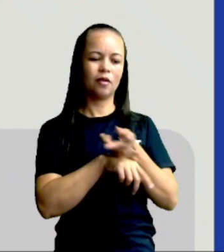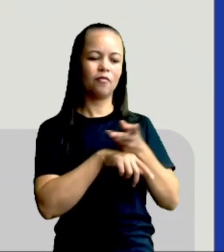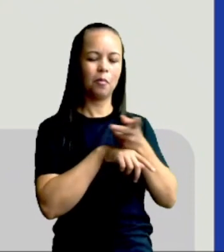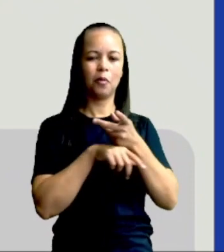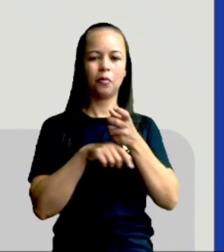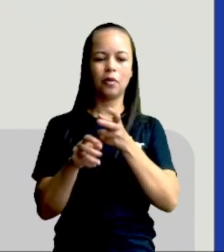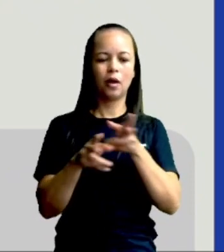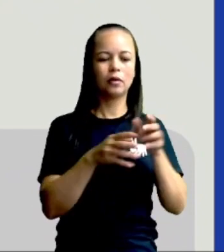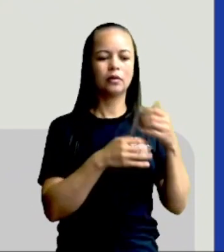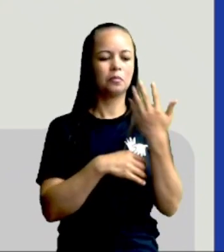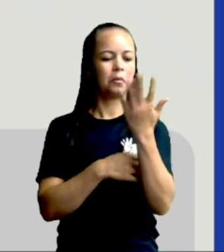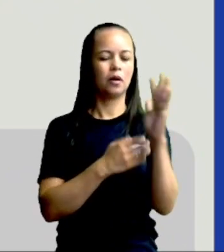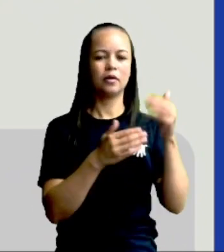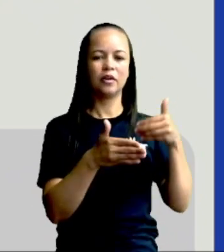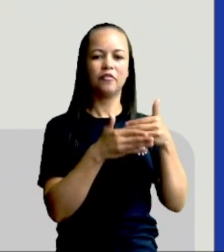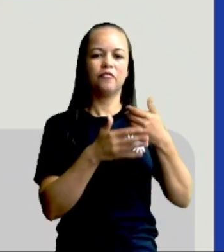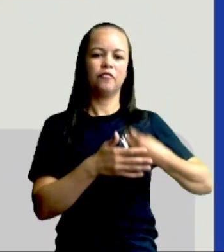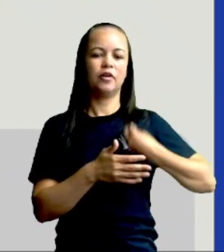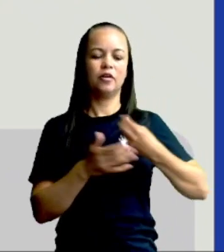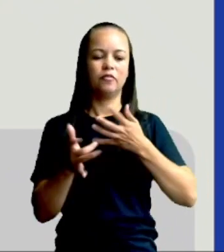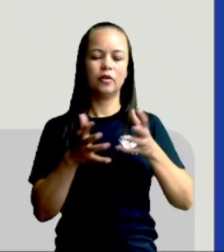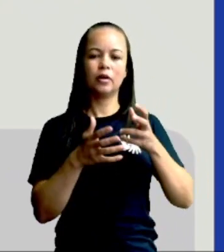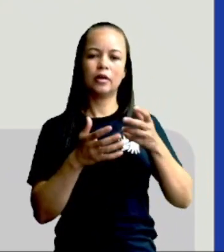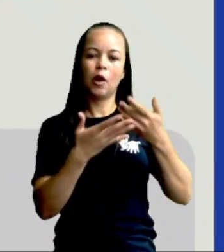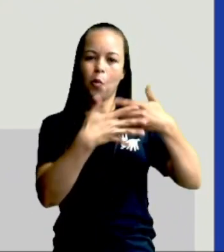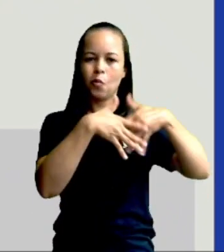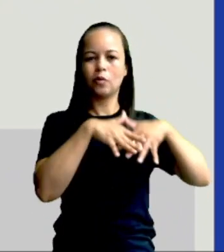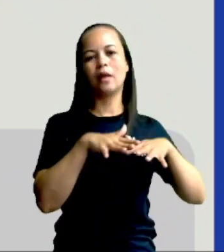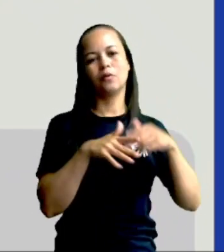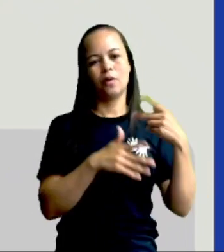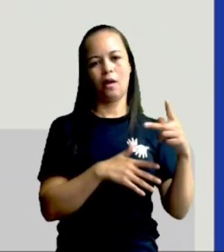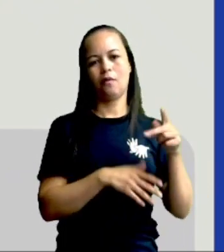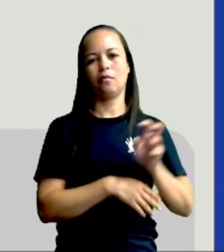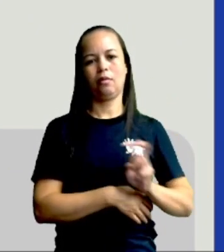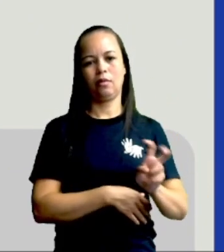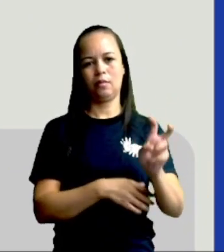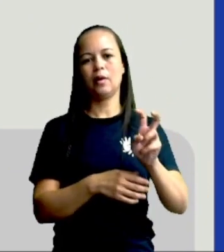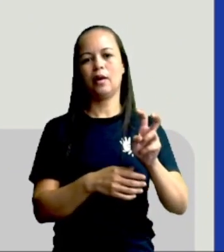a matas, a florestas, que é o local natural desses animais.